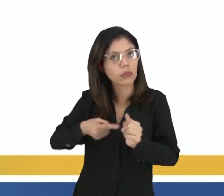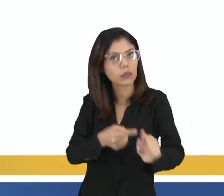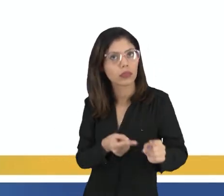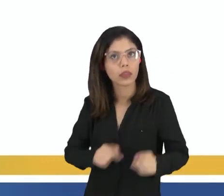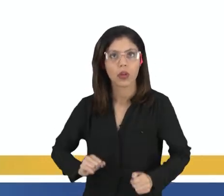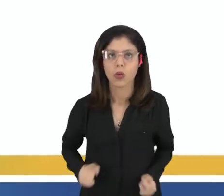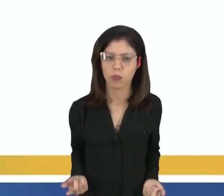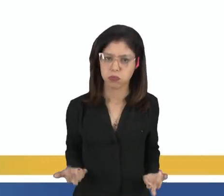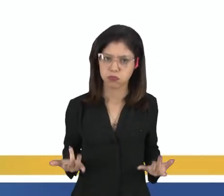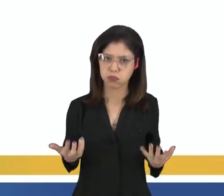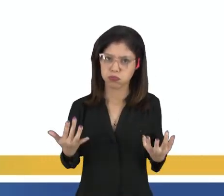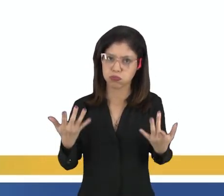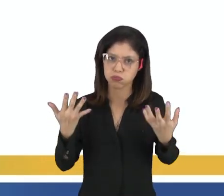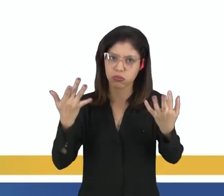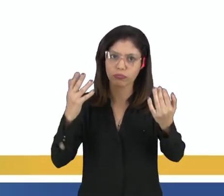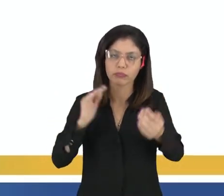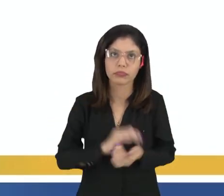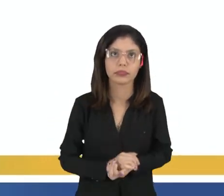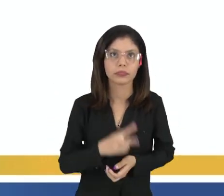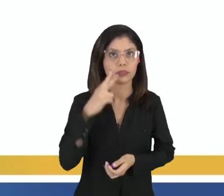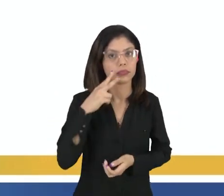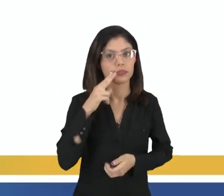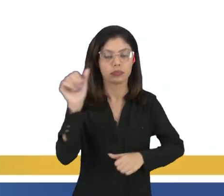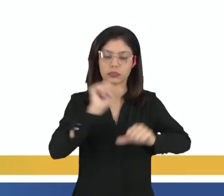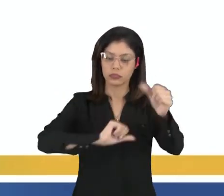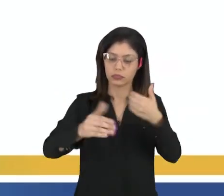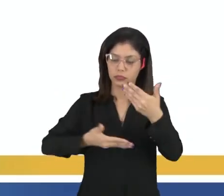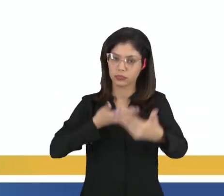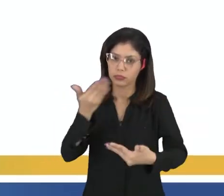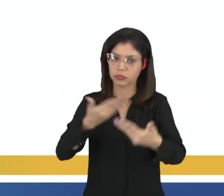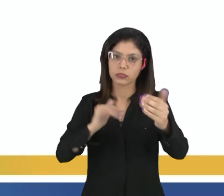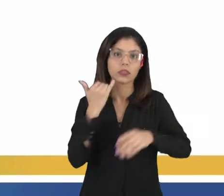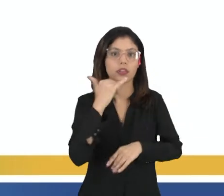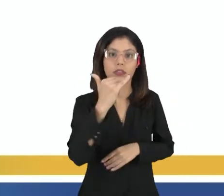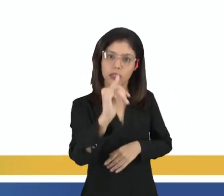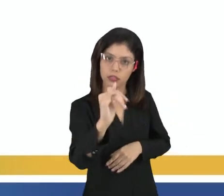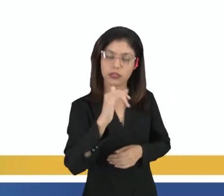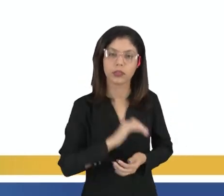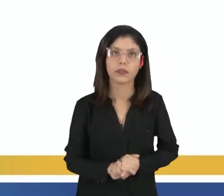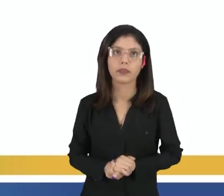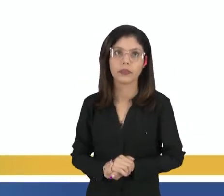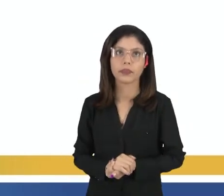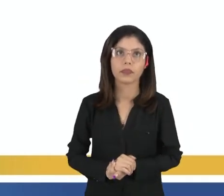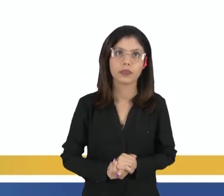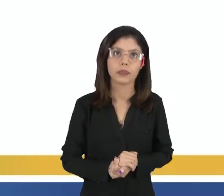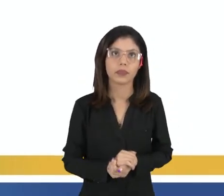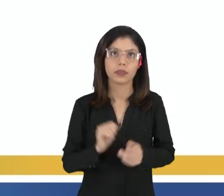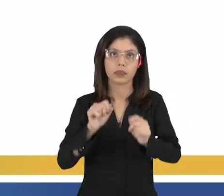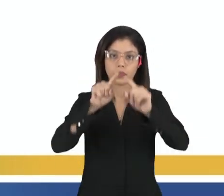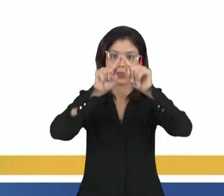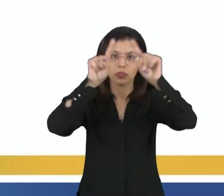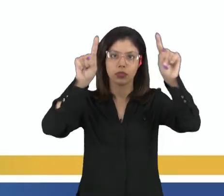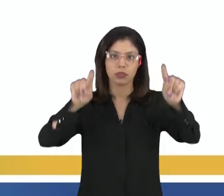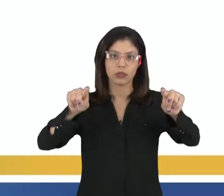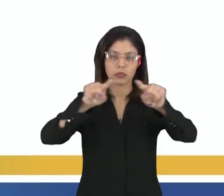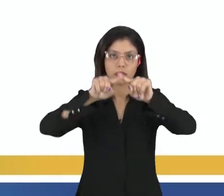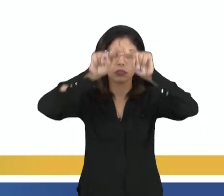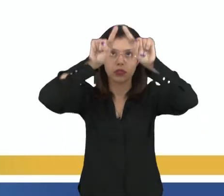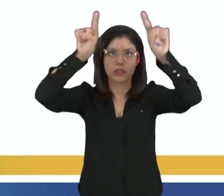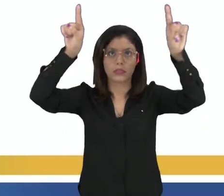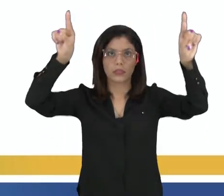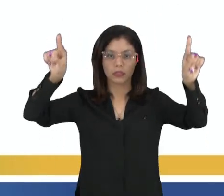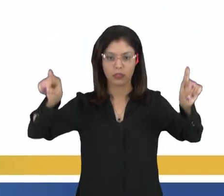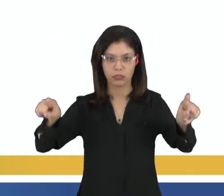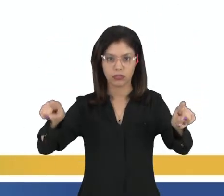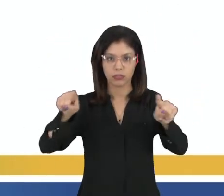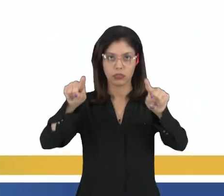a acontecer essa reação química, onde a gente vai ter a transferência de energia elétrica, aqui ó, representado pela bateria,